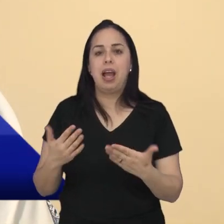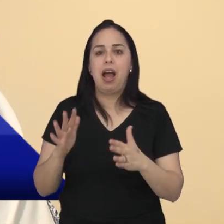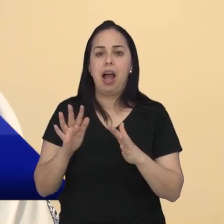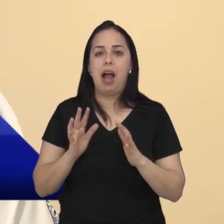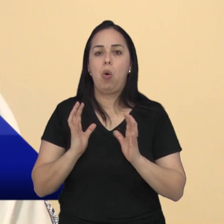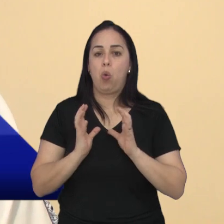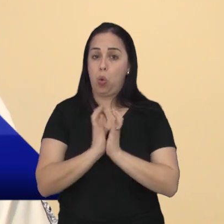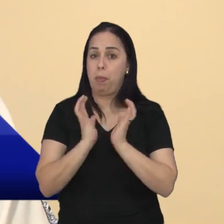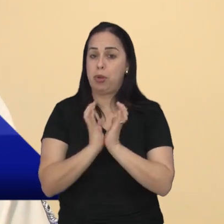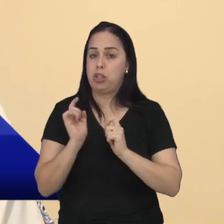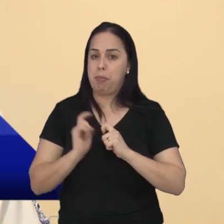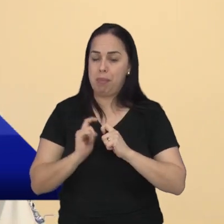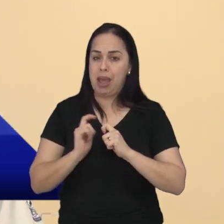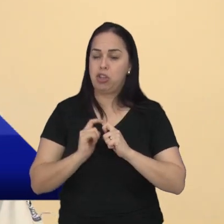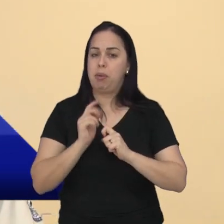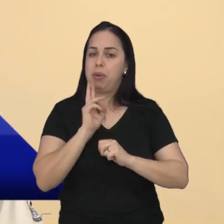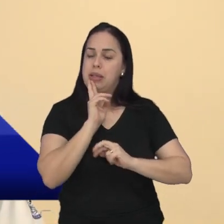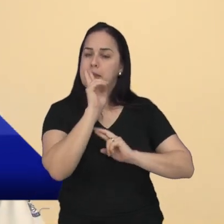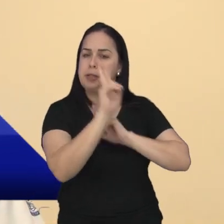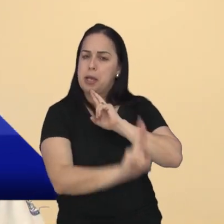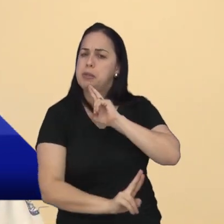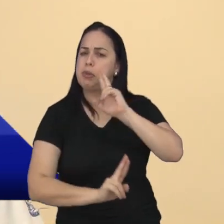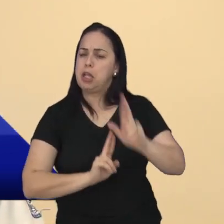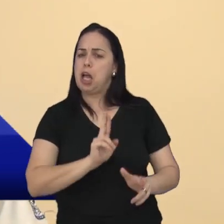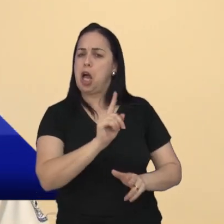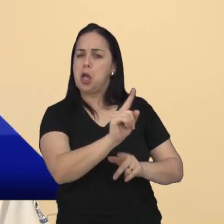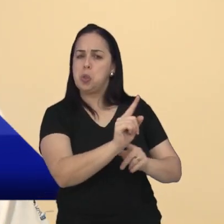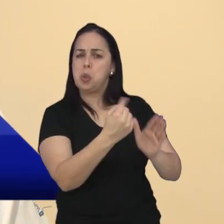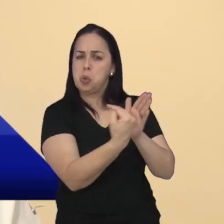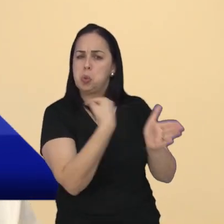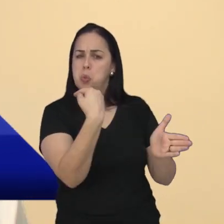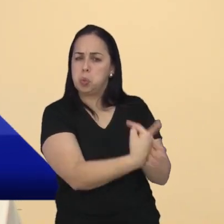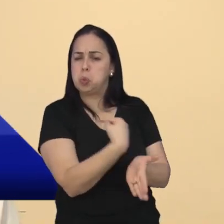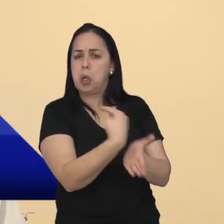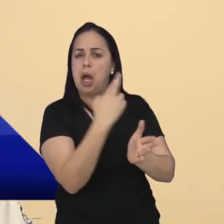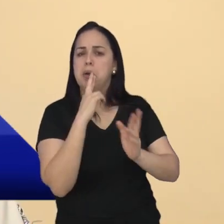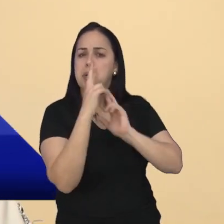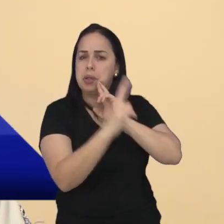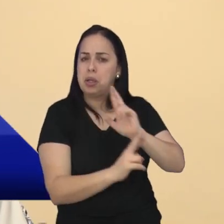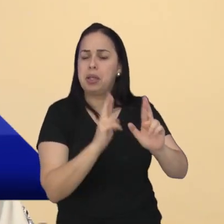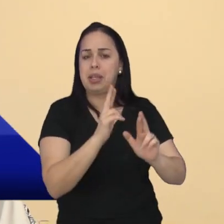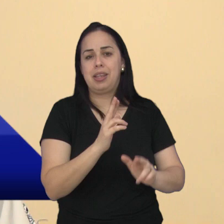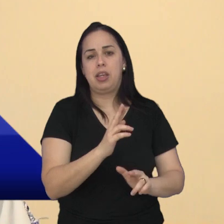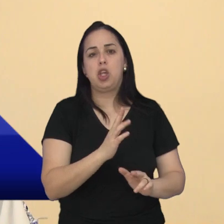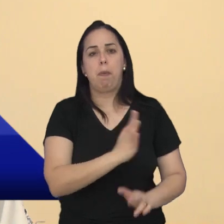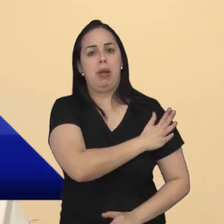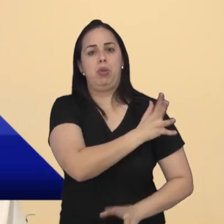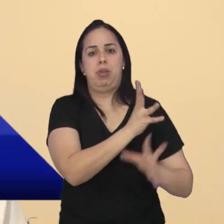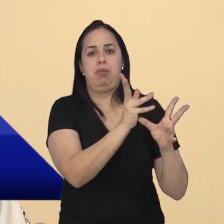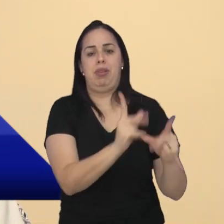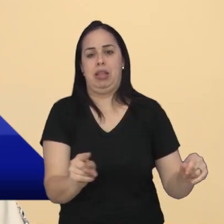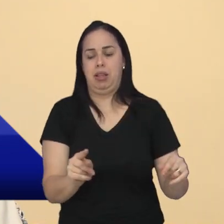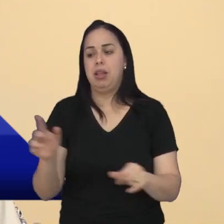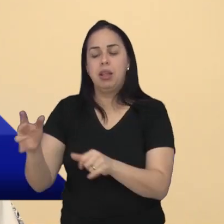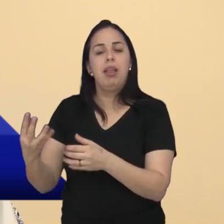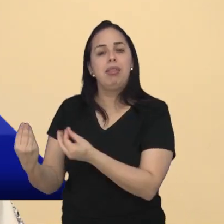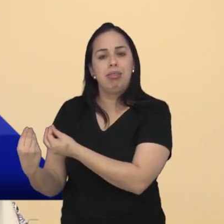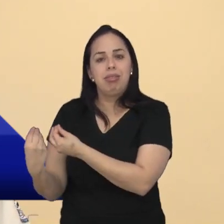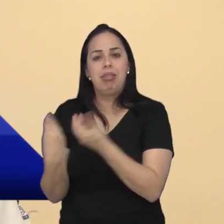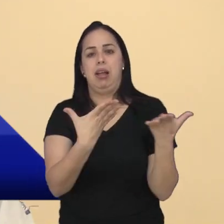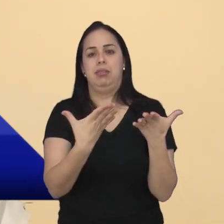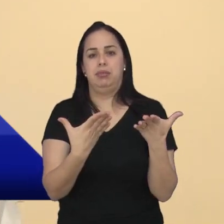ou seja, doadores muito pequenos, 50 quilos, 60 quilos, não devem doar para pacientes com 100